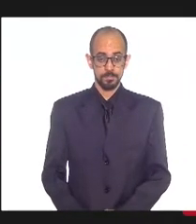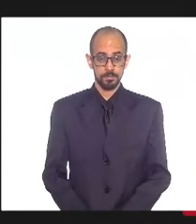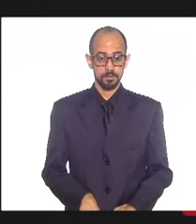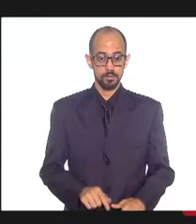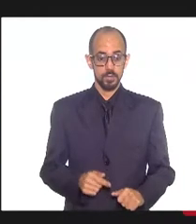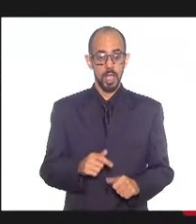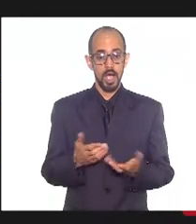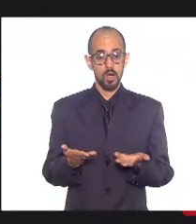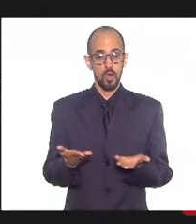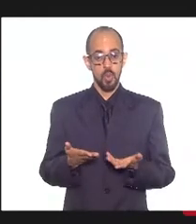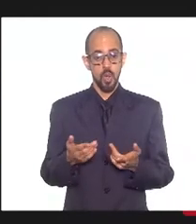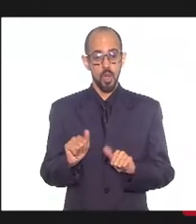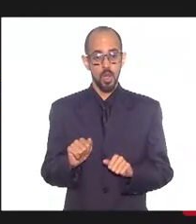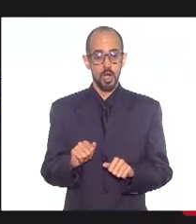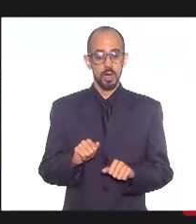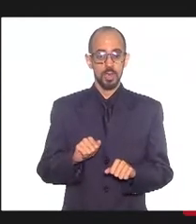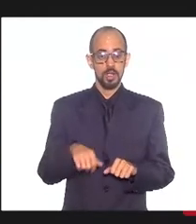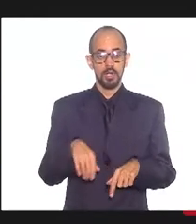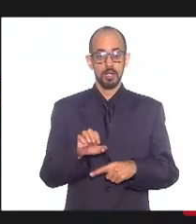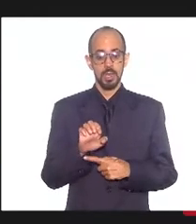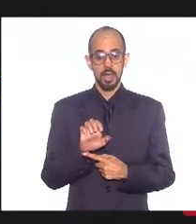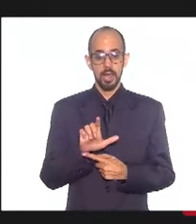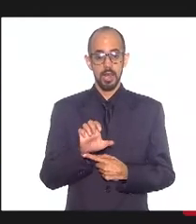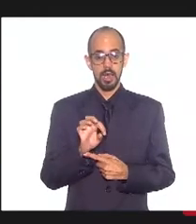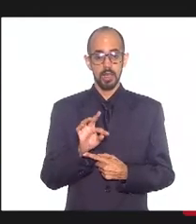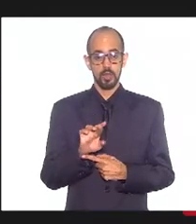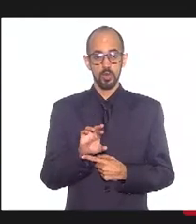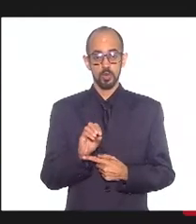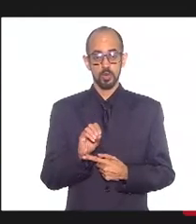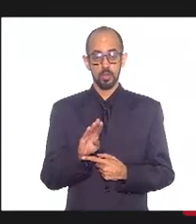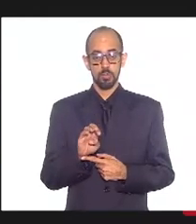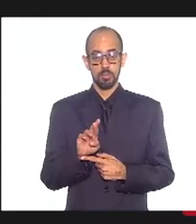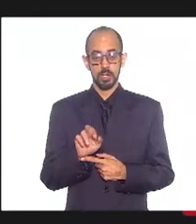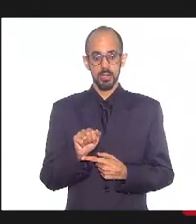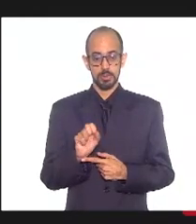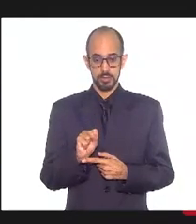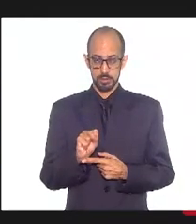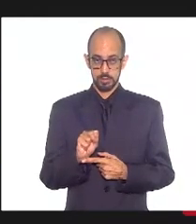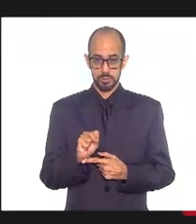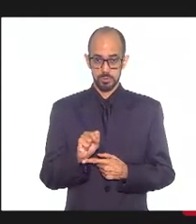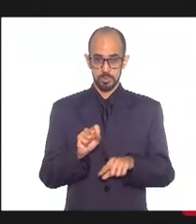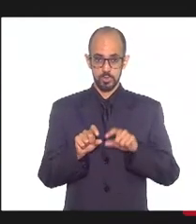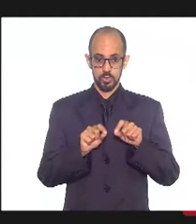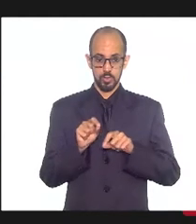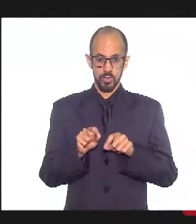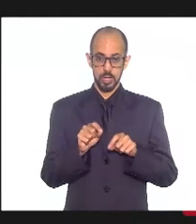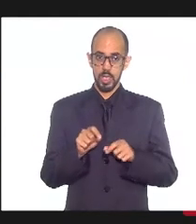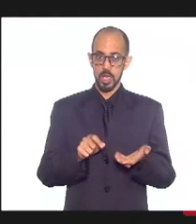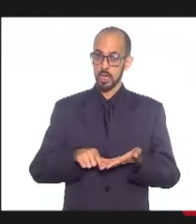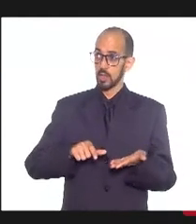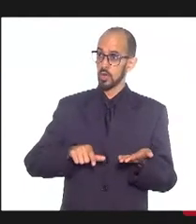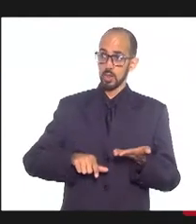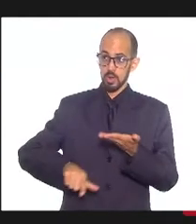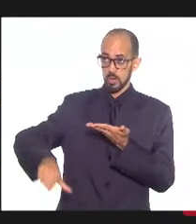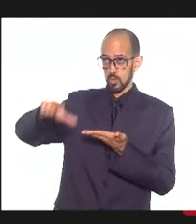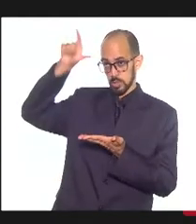Bem, agora entra a questão da Eletrobras, deputado Luiz Paulo, e Vossa Excelência pediu para